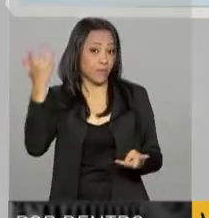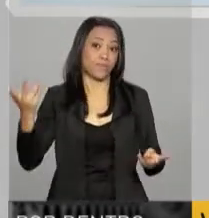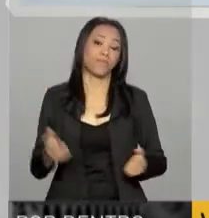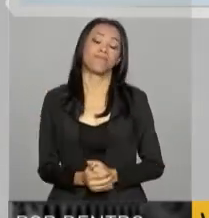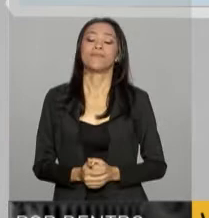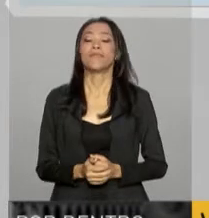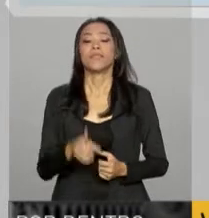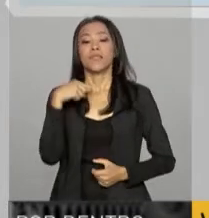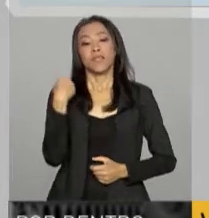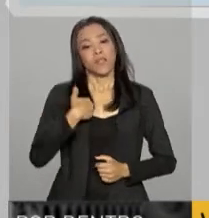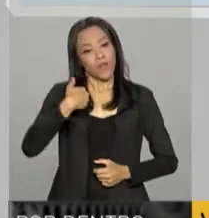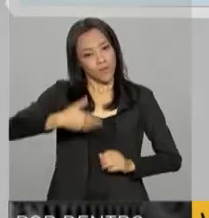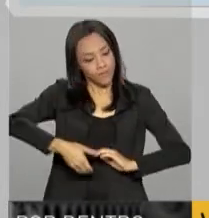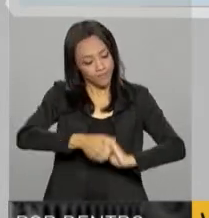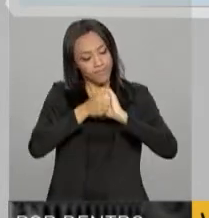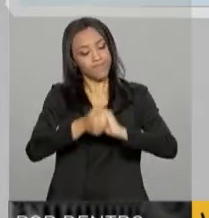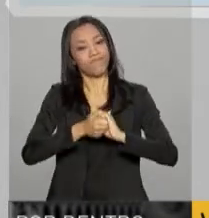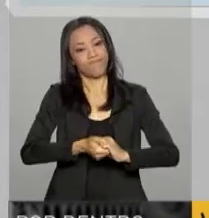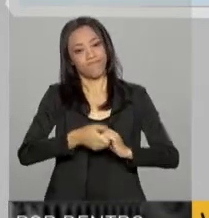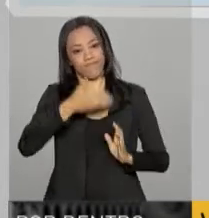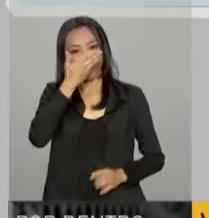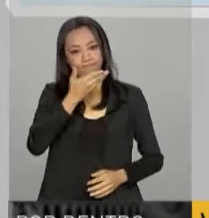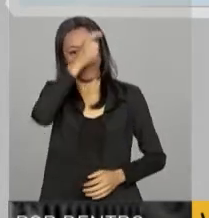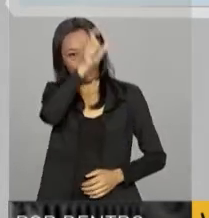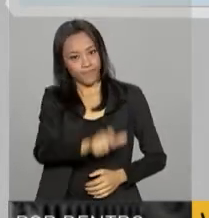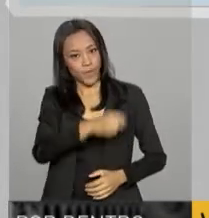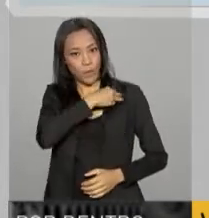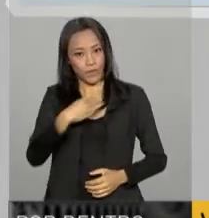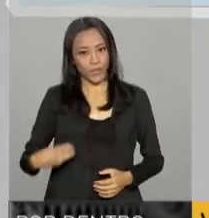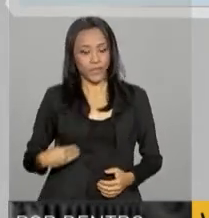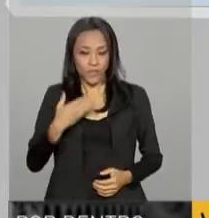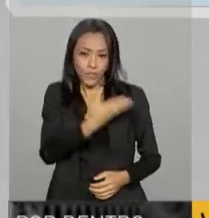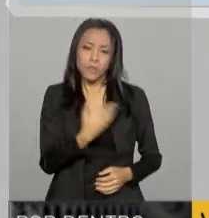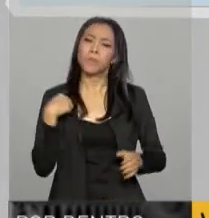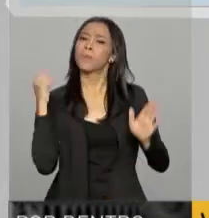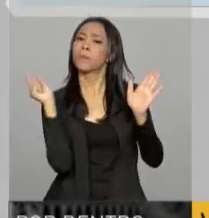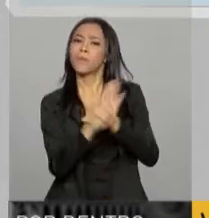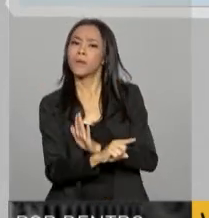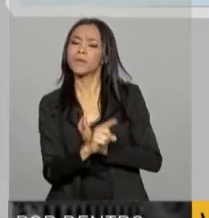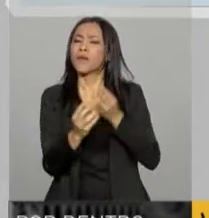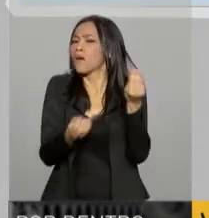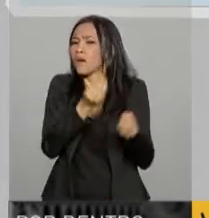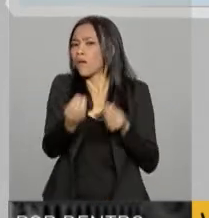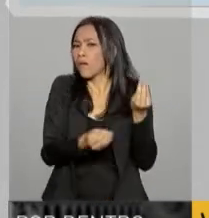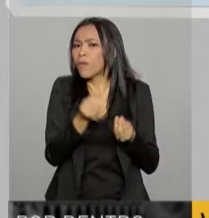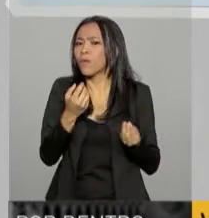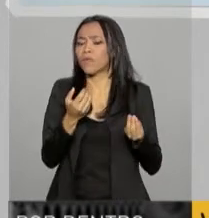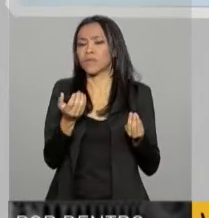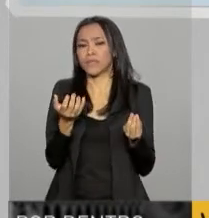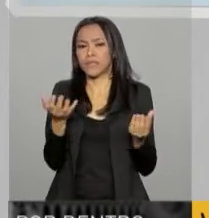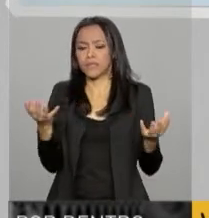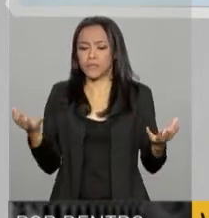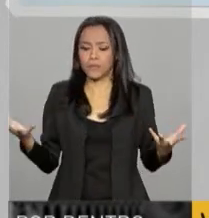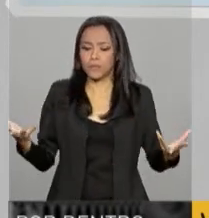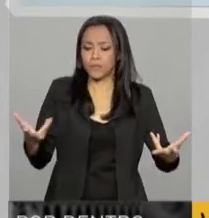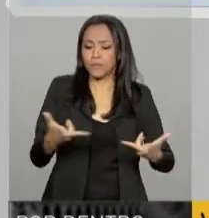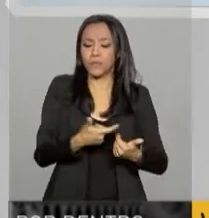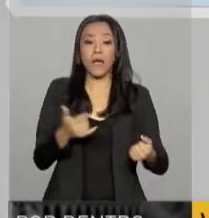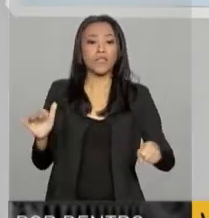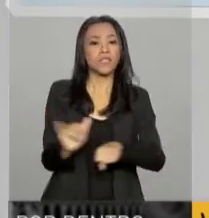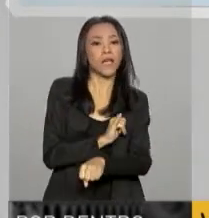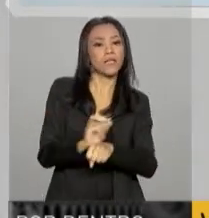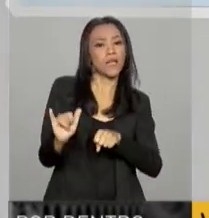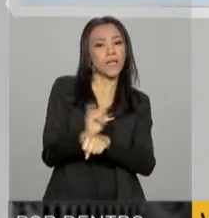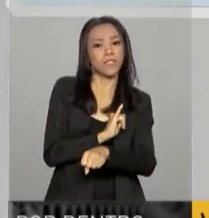ao ministro e já direta que é o ponto ministro como tem sido o aperfeiçoamento das ferramentas do